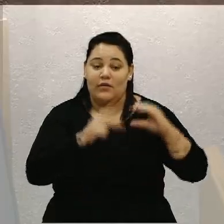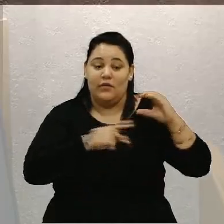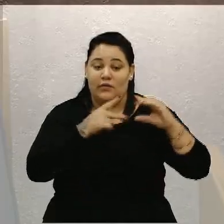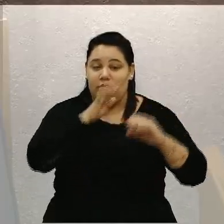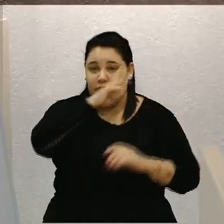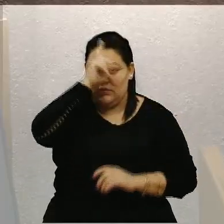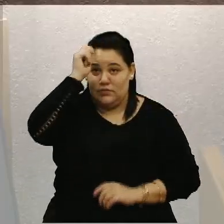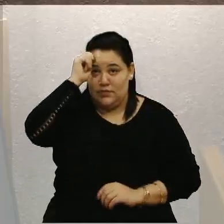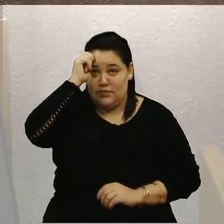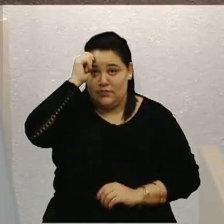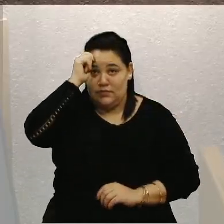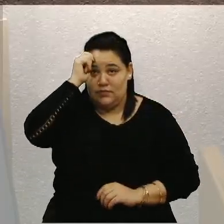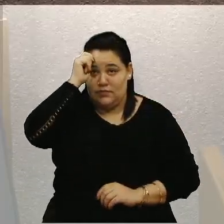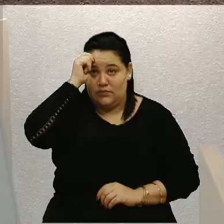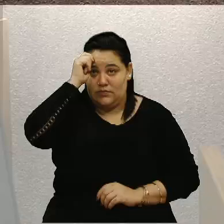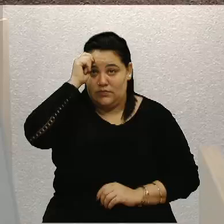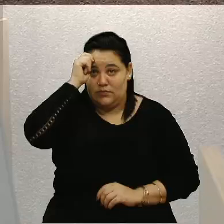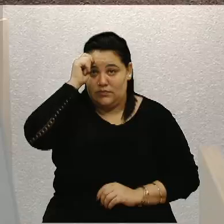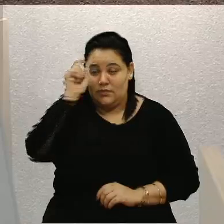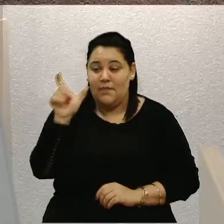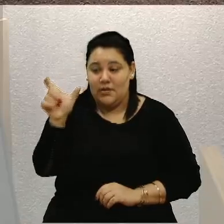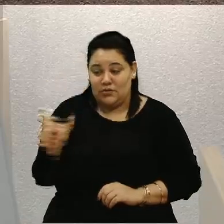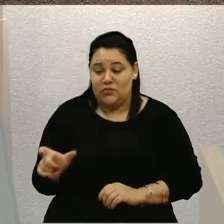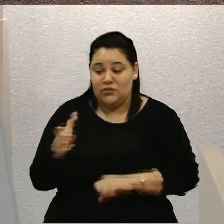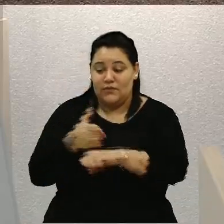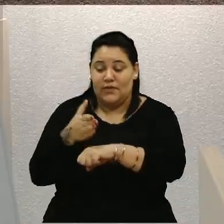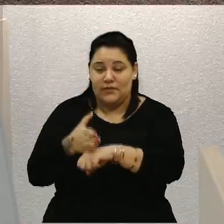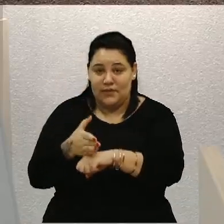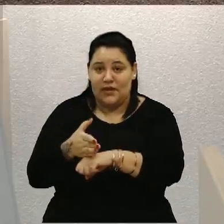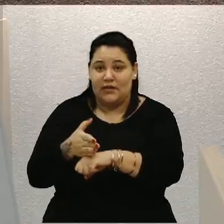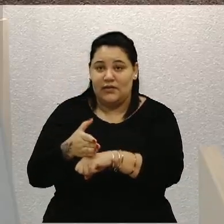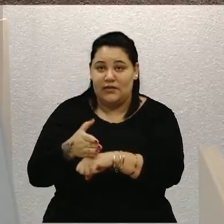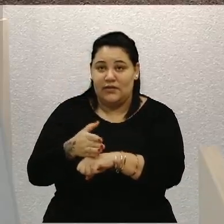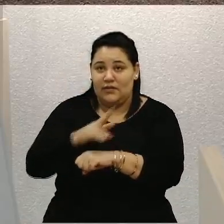Municipal, candidatos a prefeito, candidatos a vice-prefeito,